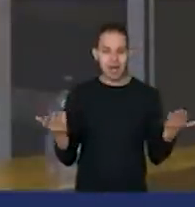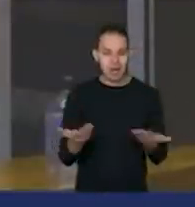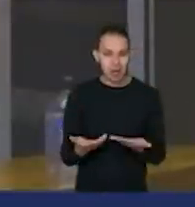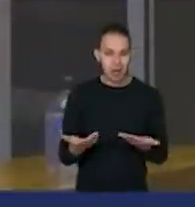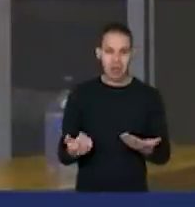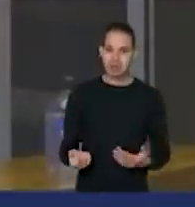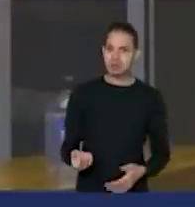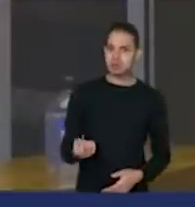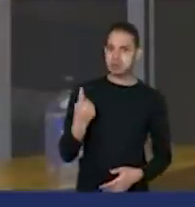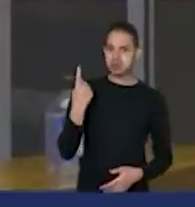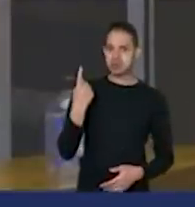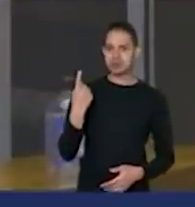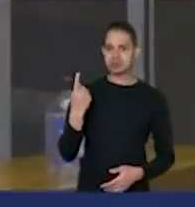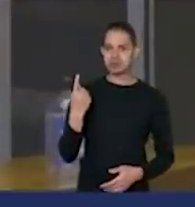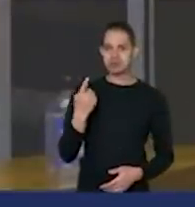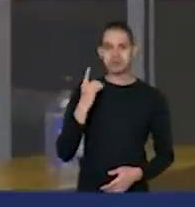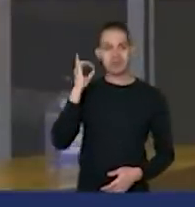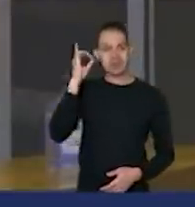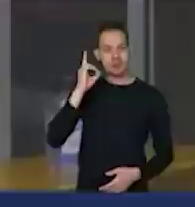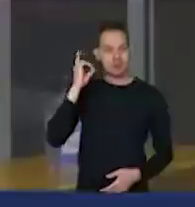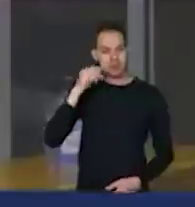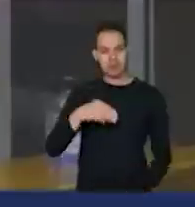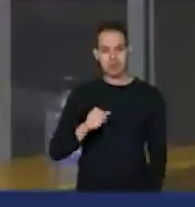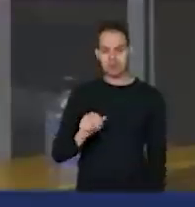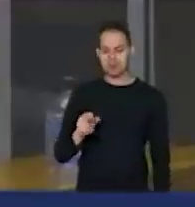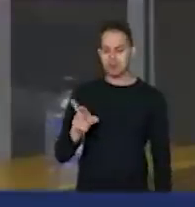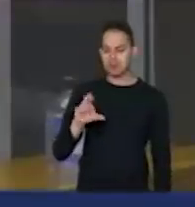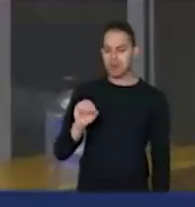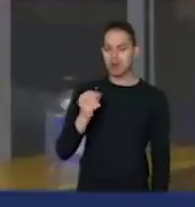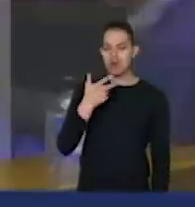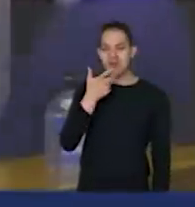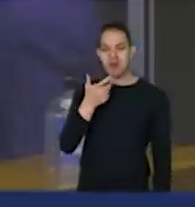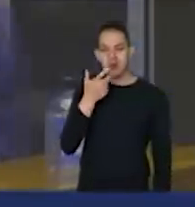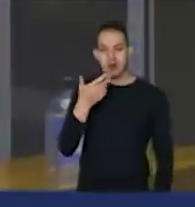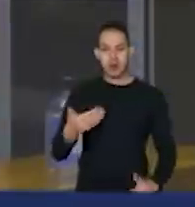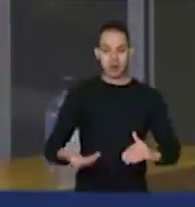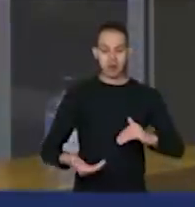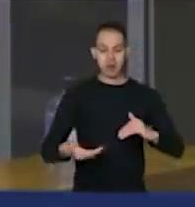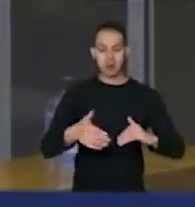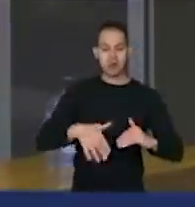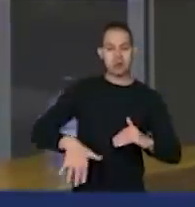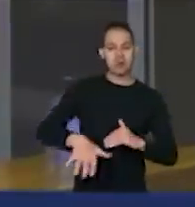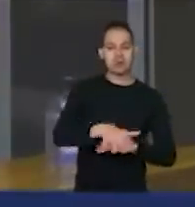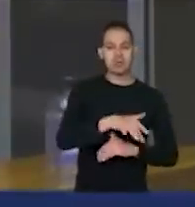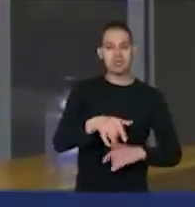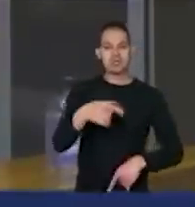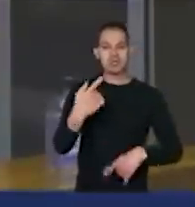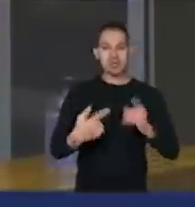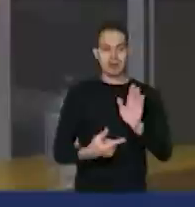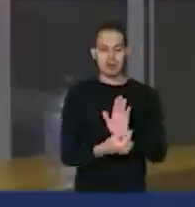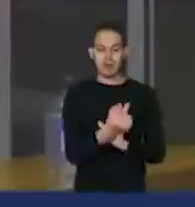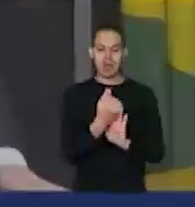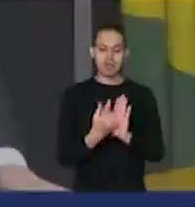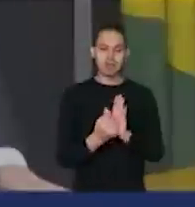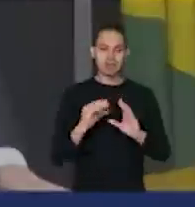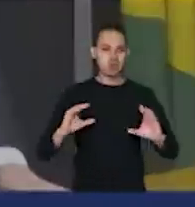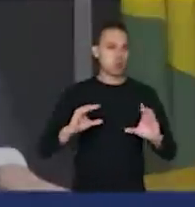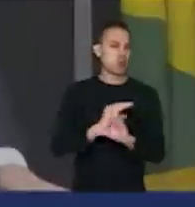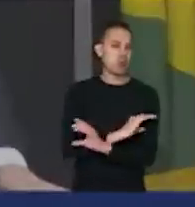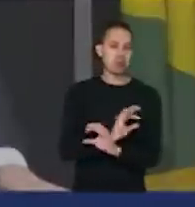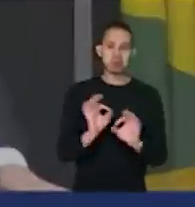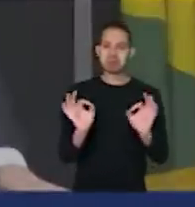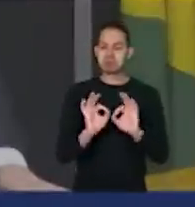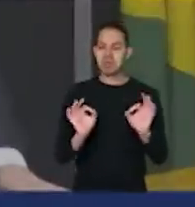aberração. Como o deputado Mauro Benevides diz, esse Congresso sequer debate o orçamento em sua totalidade,